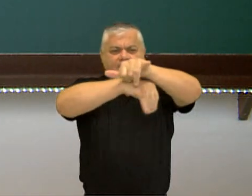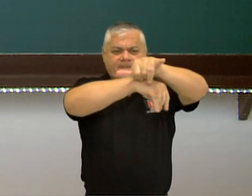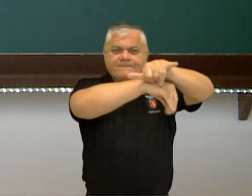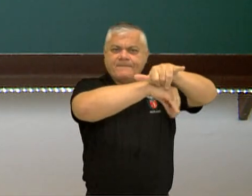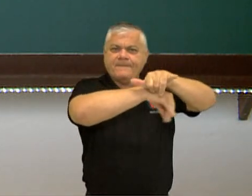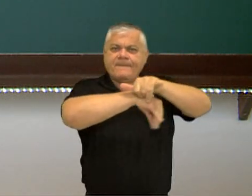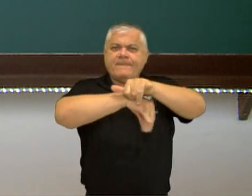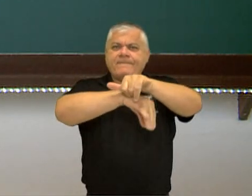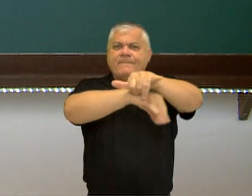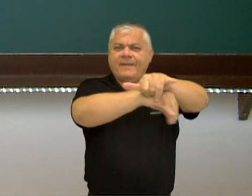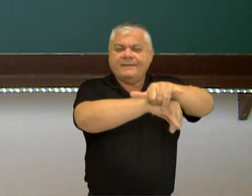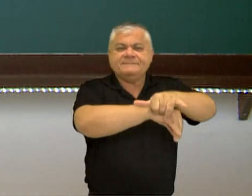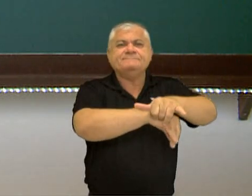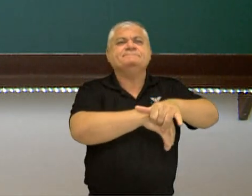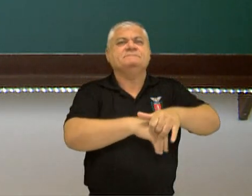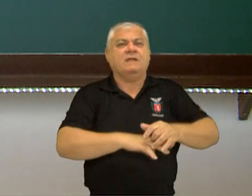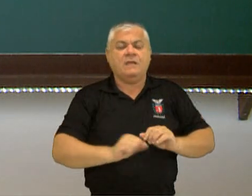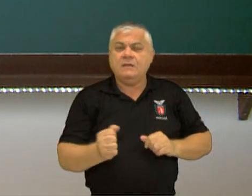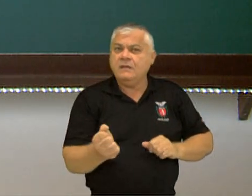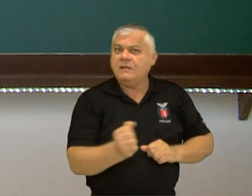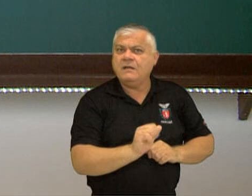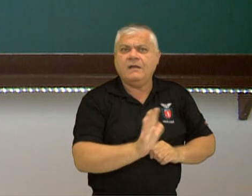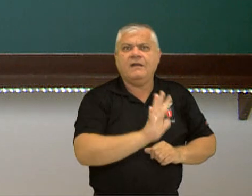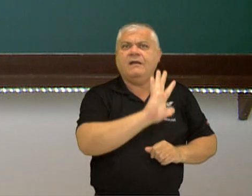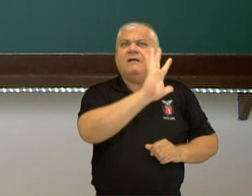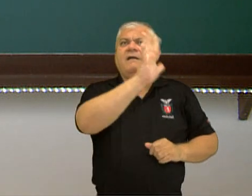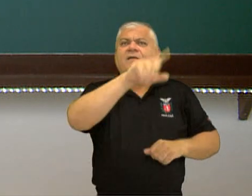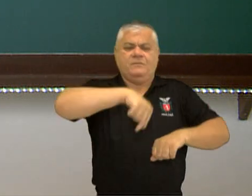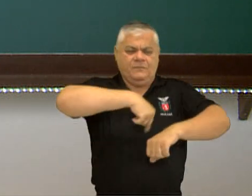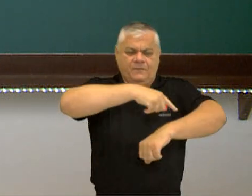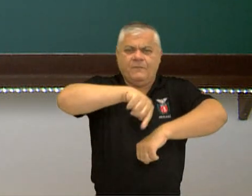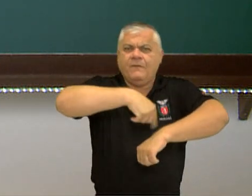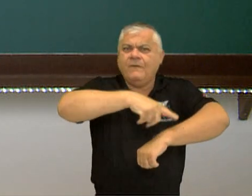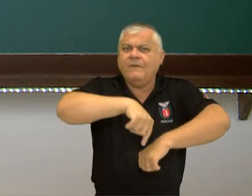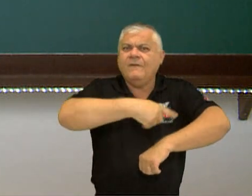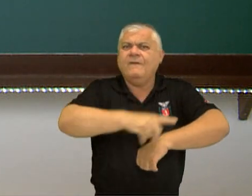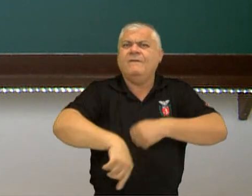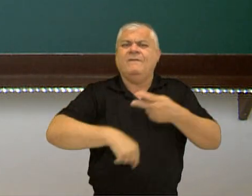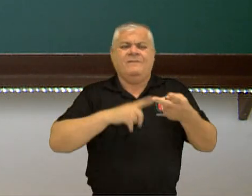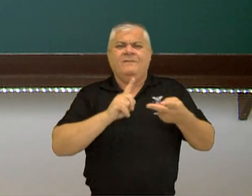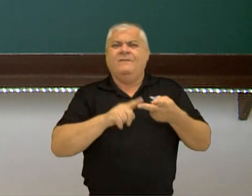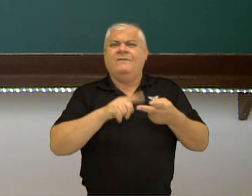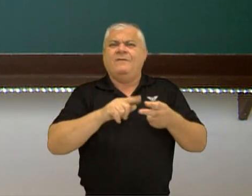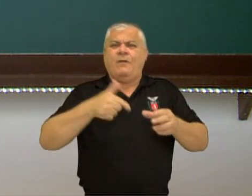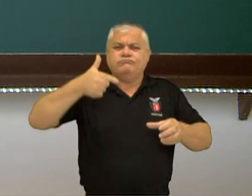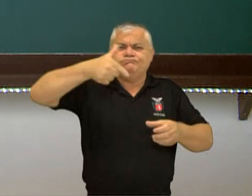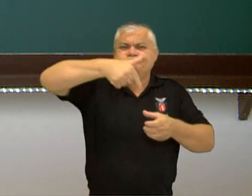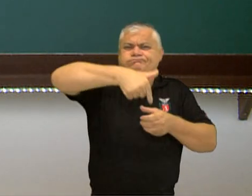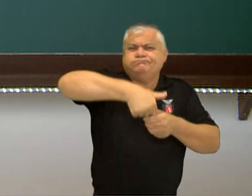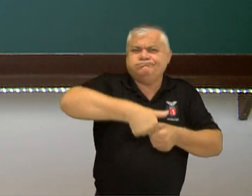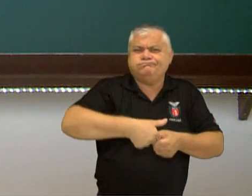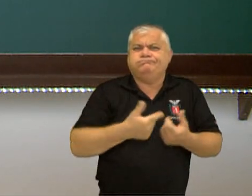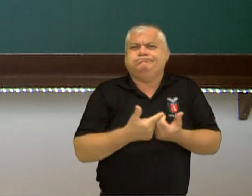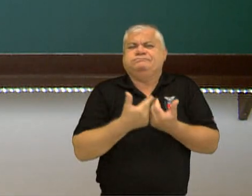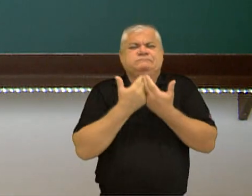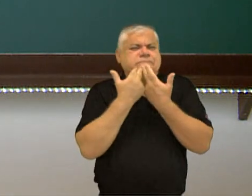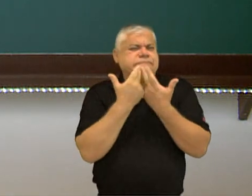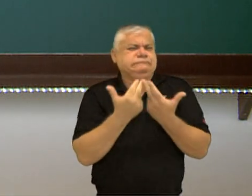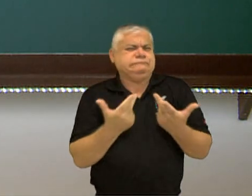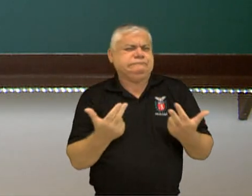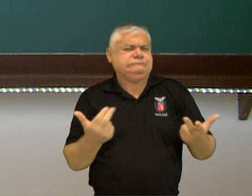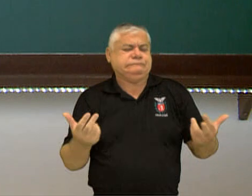aeroporto. Tudo isso são custos, pois envolvem horas de voo, envolve o combustível utilizado no avião e tudo